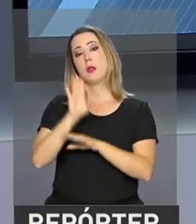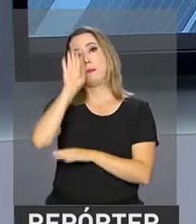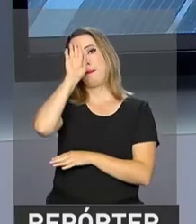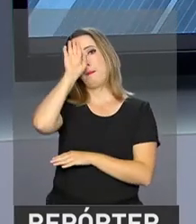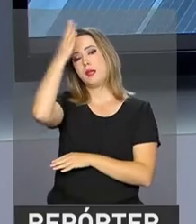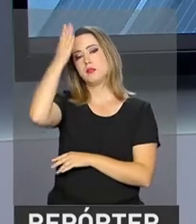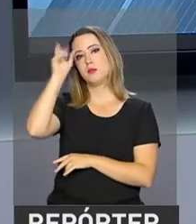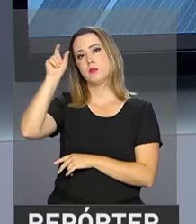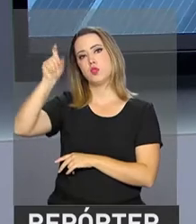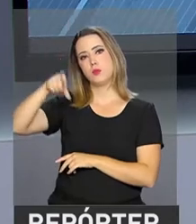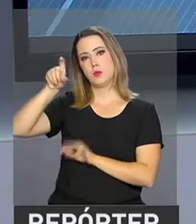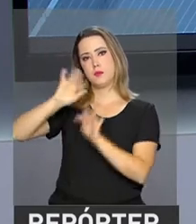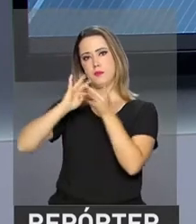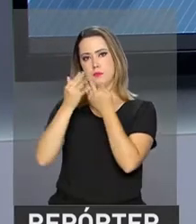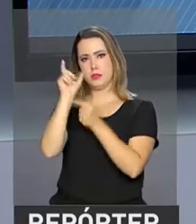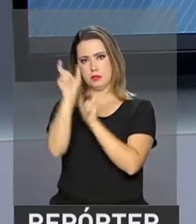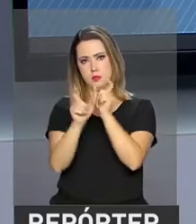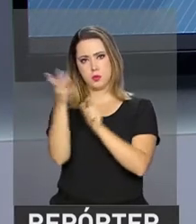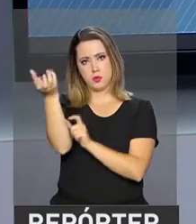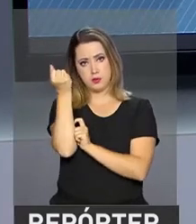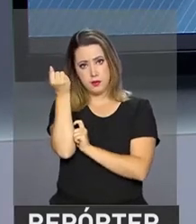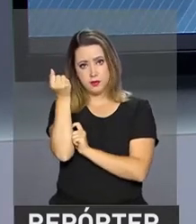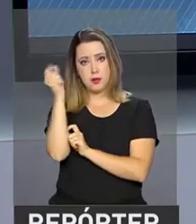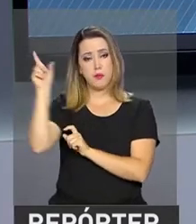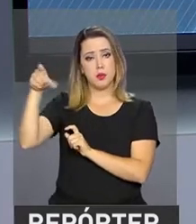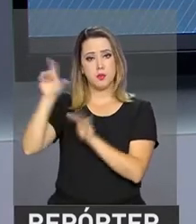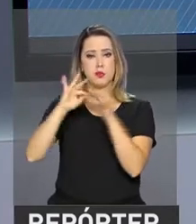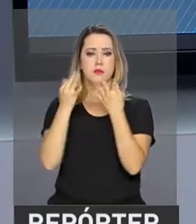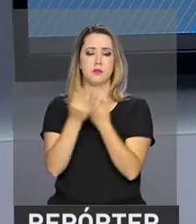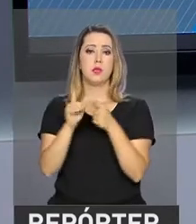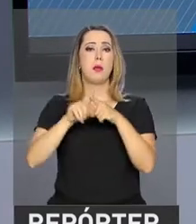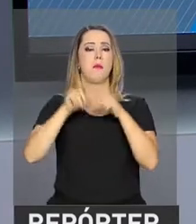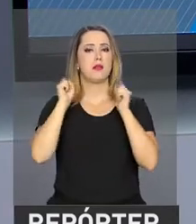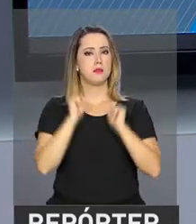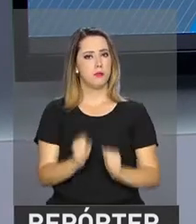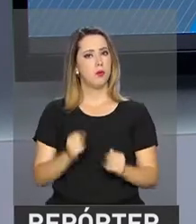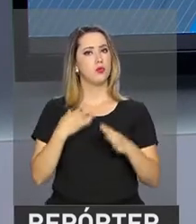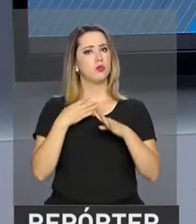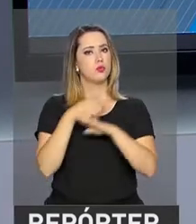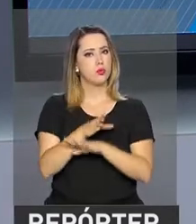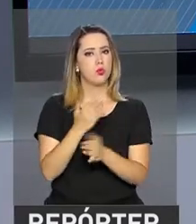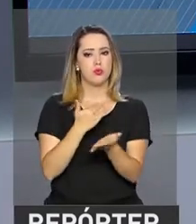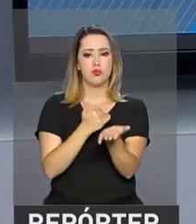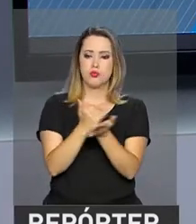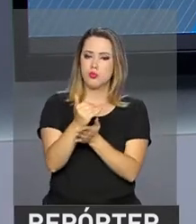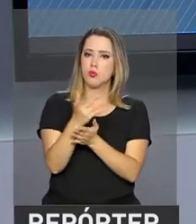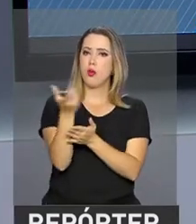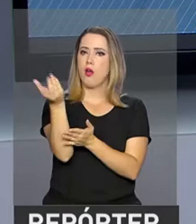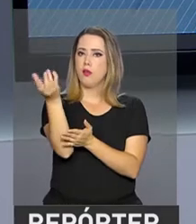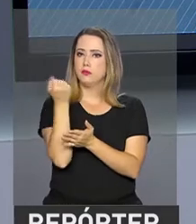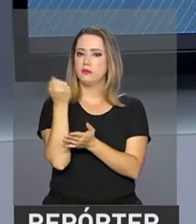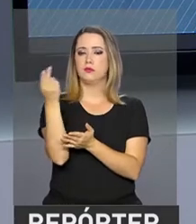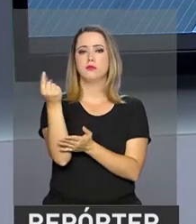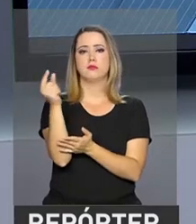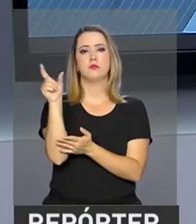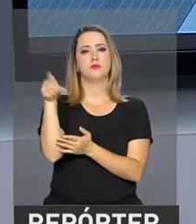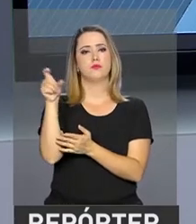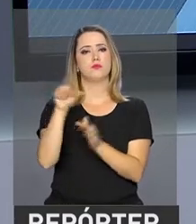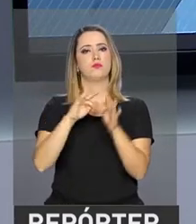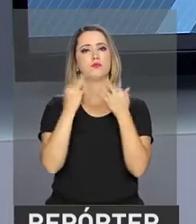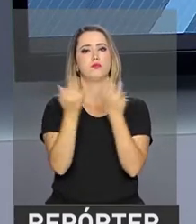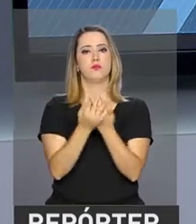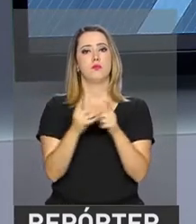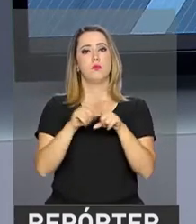Família. Vale destacar que a participação no programa não impede que essas famílias continuem a receber o dinheiro mensal do Bolsa